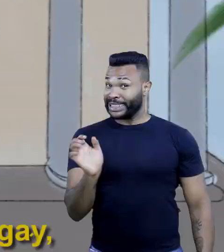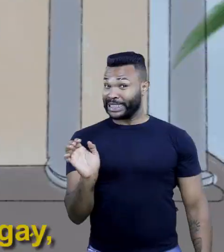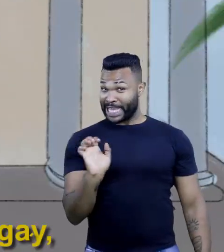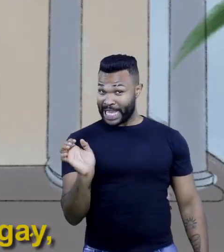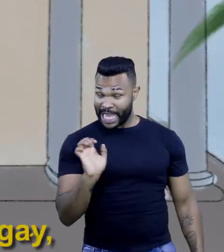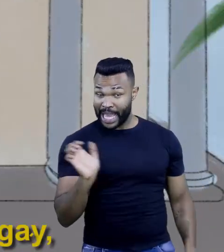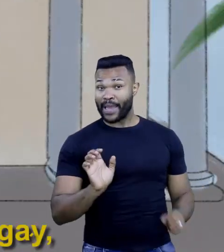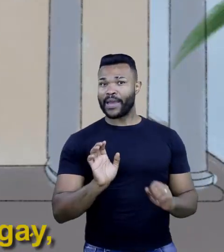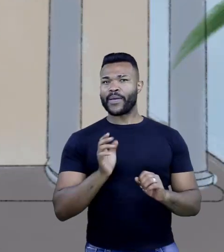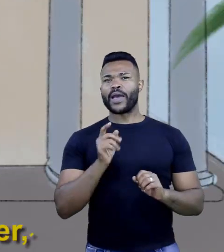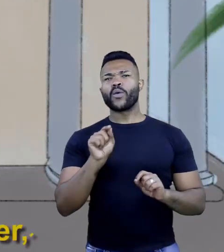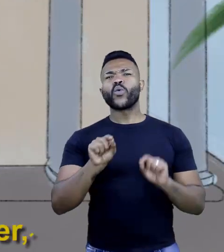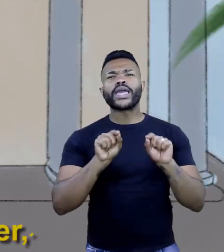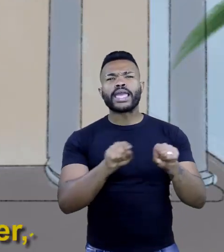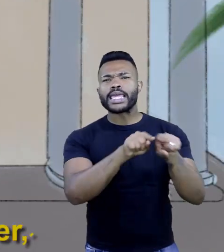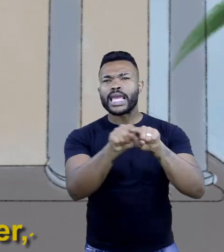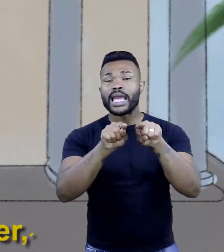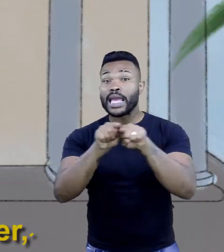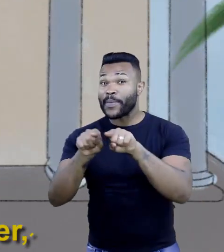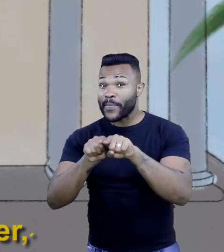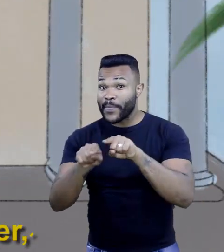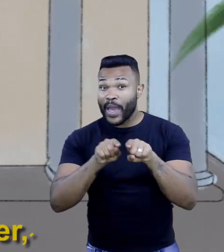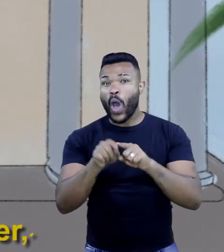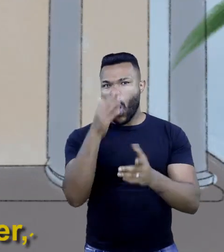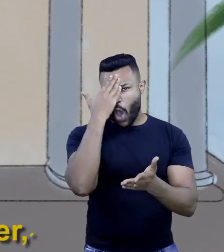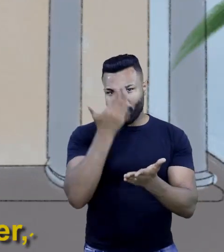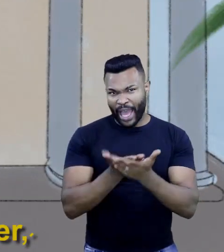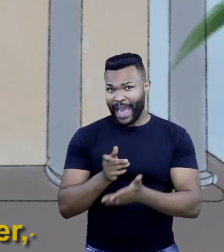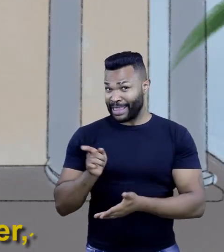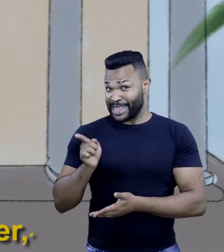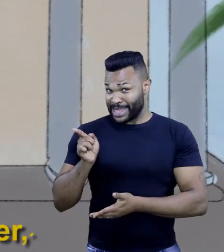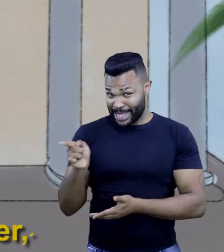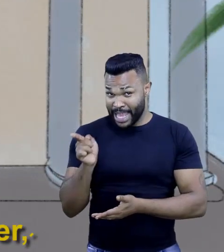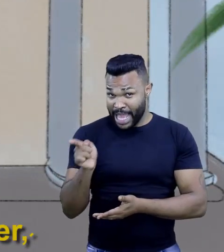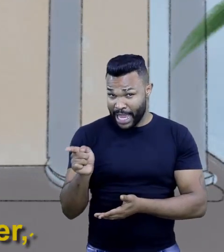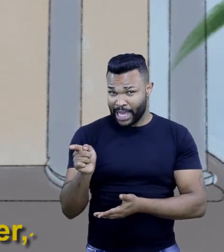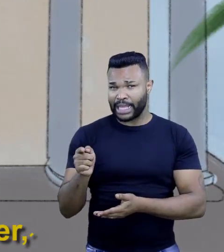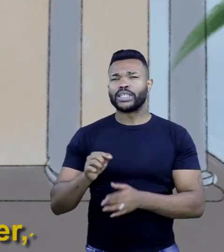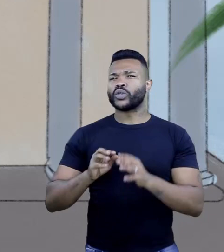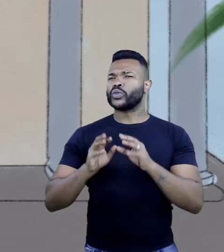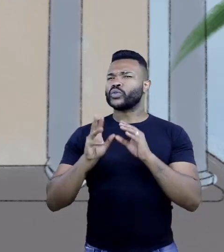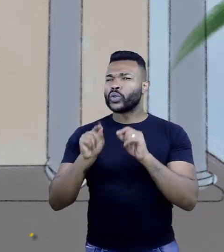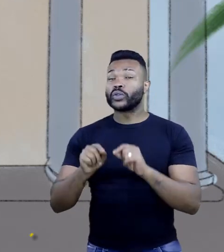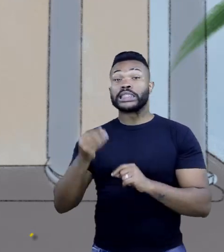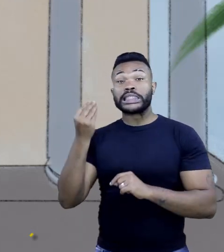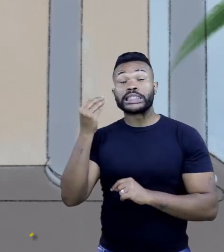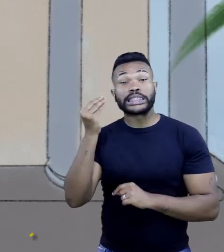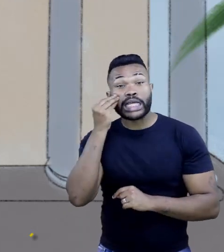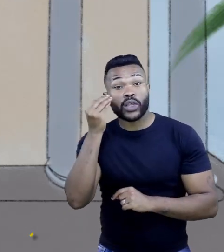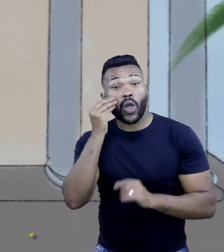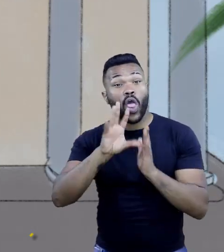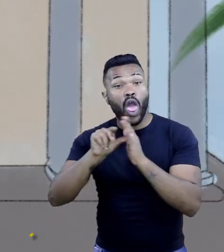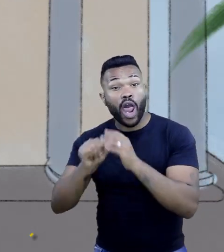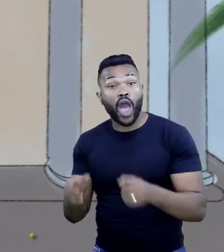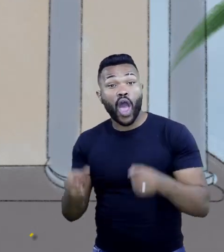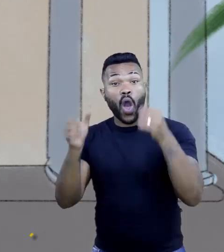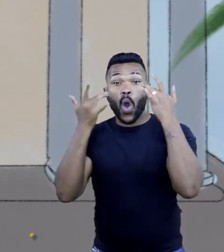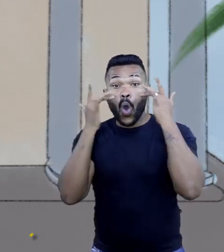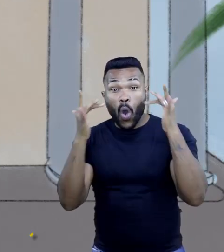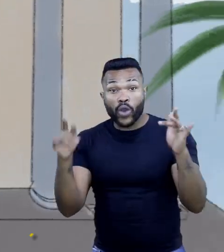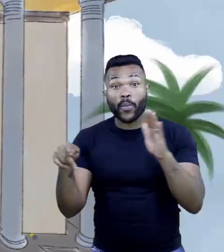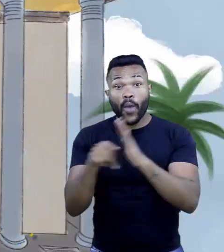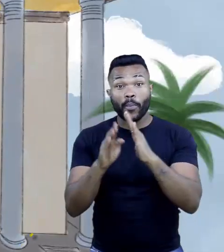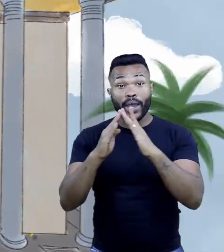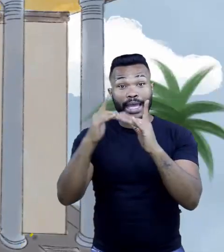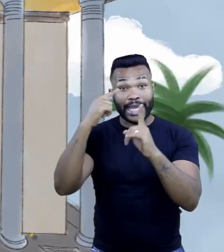que era ex-gay. Só para que os irmãos confiassem nela. Tentou dar a Elsa nos pilares